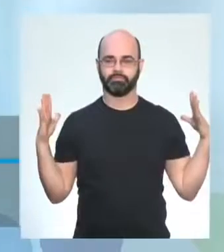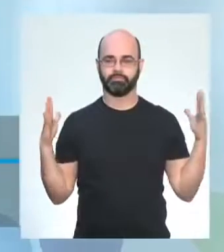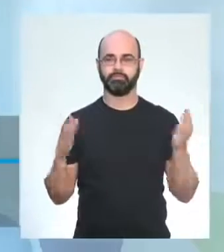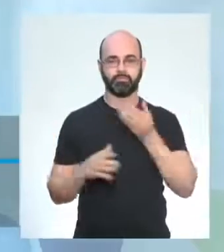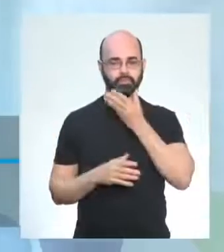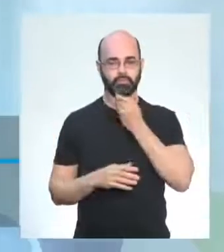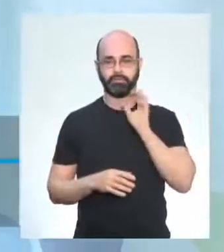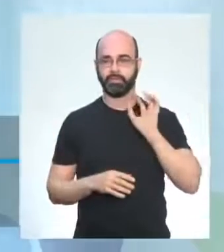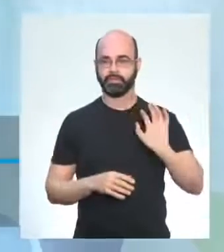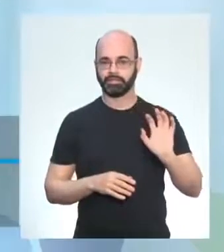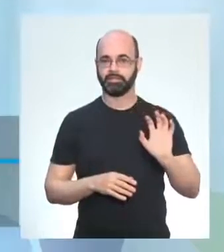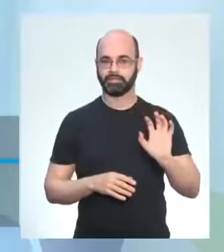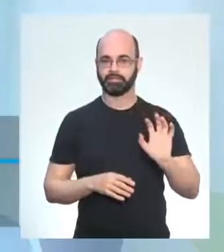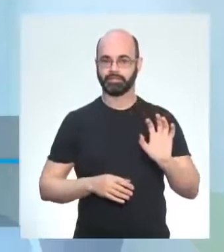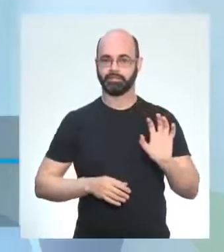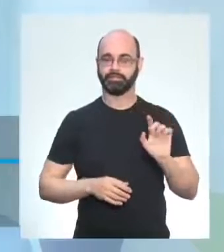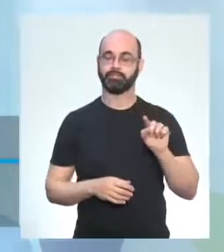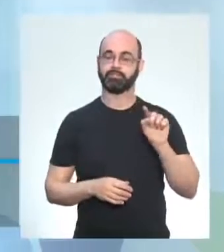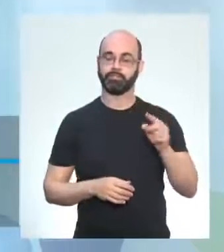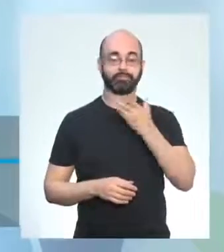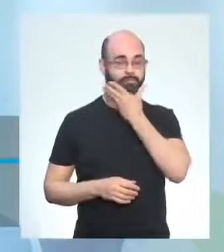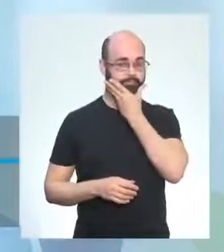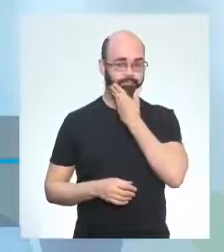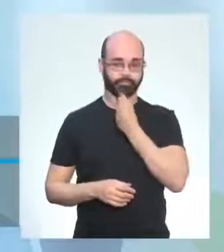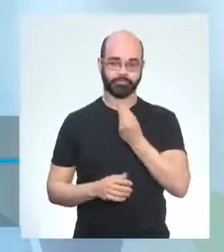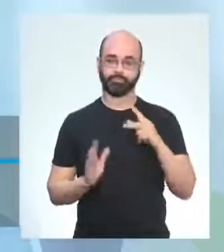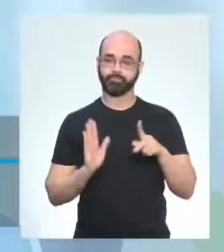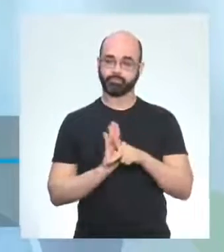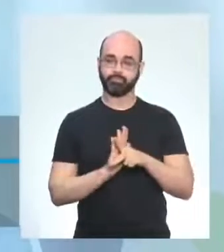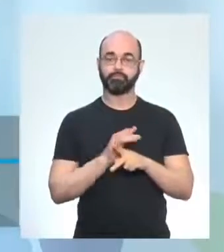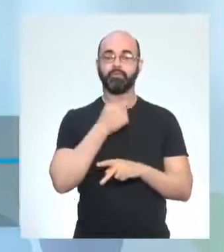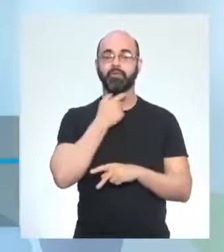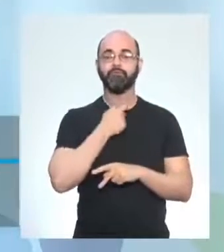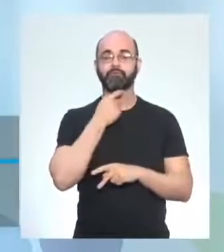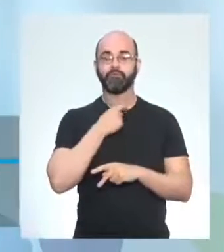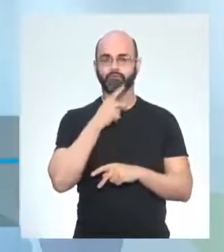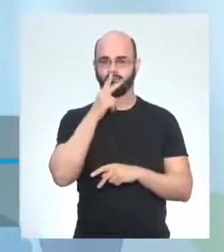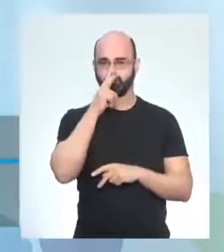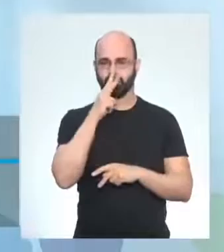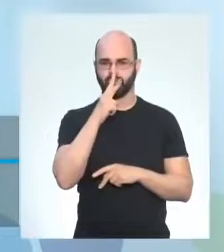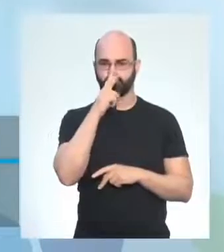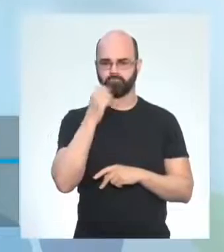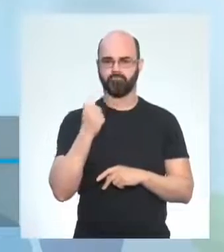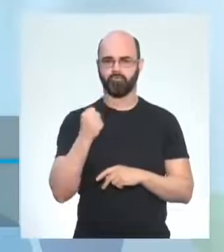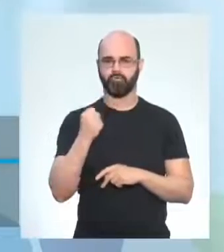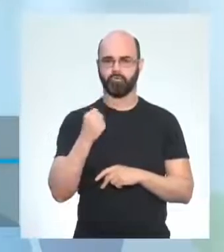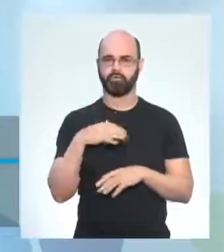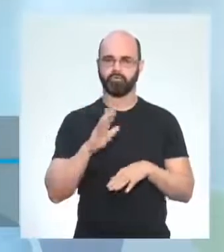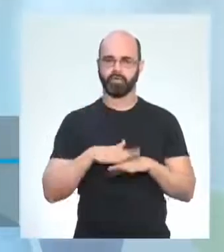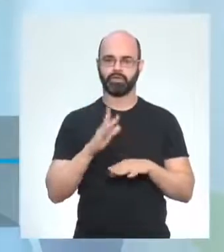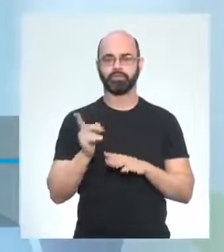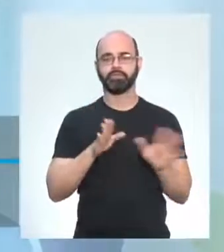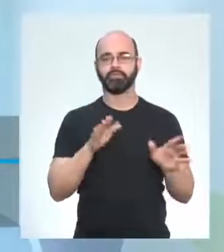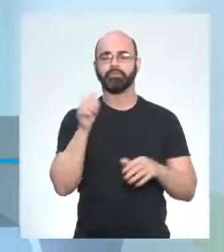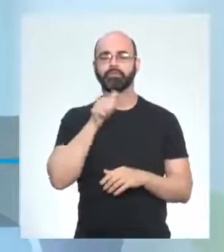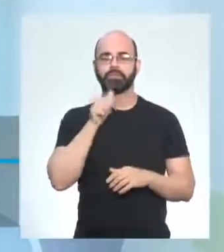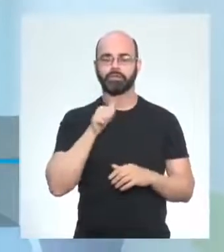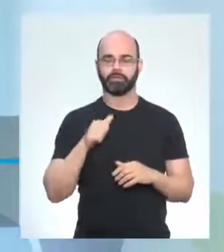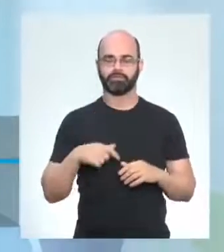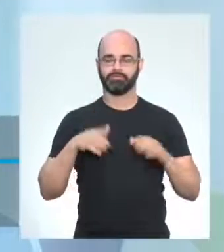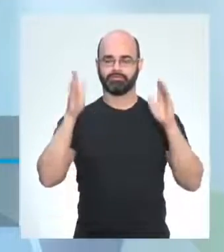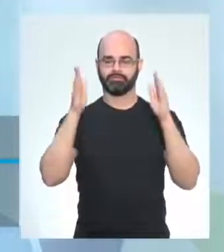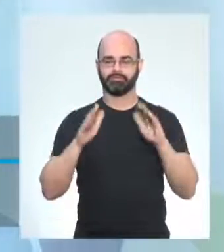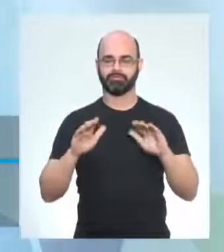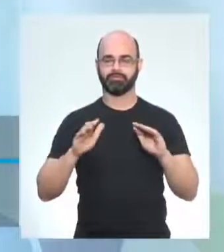bom? São características masculinas. Engrossar a voz, tá? E femininas, alargamento do quadril, que está